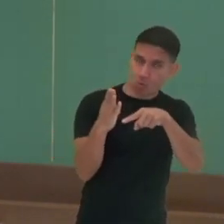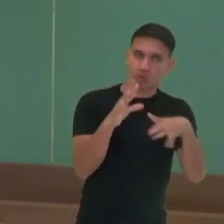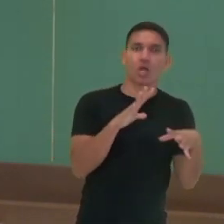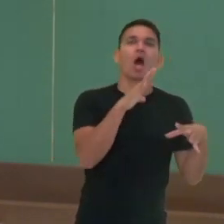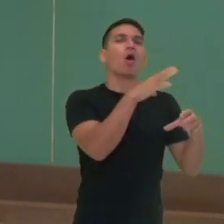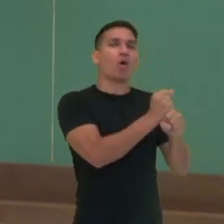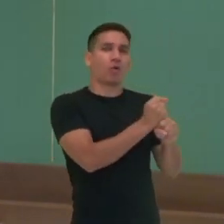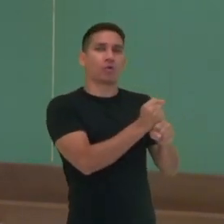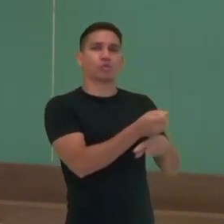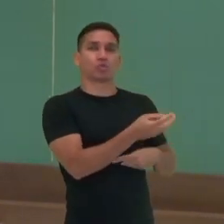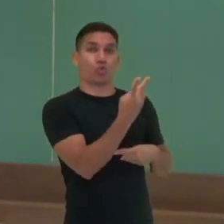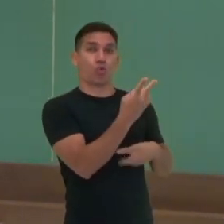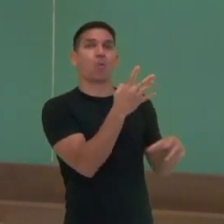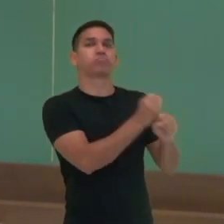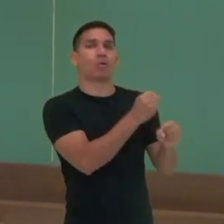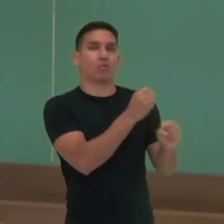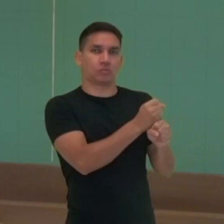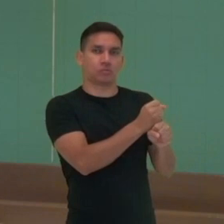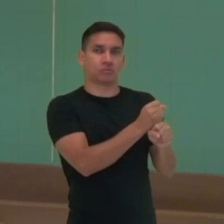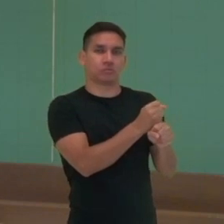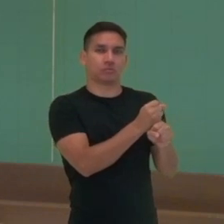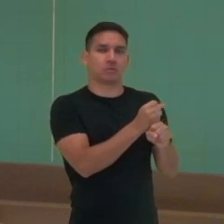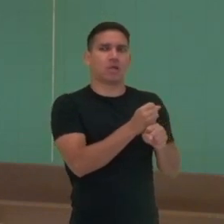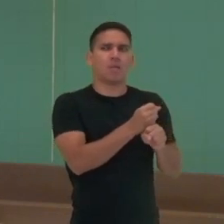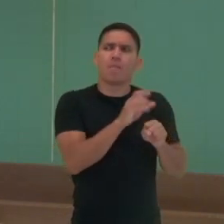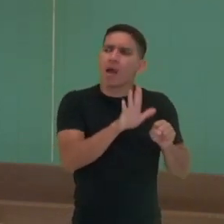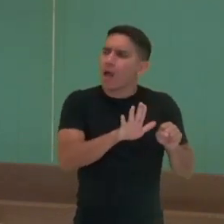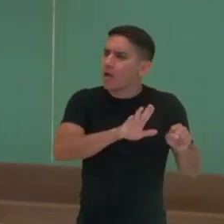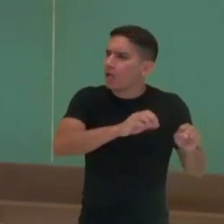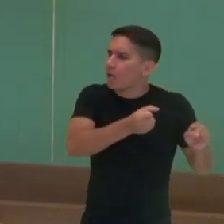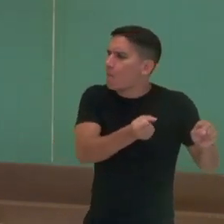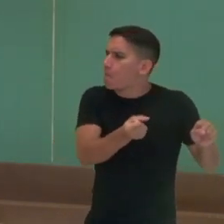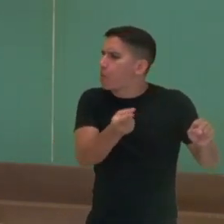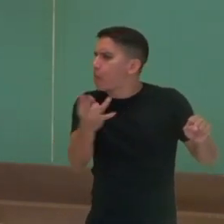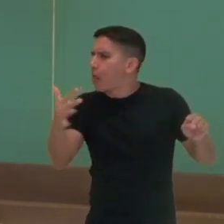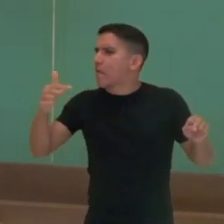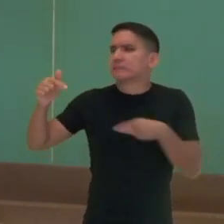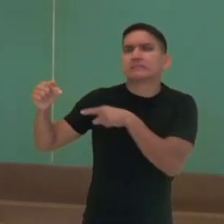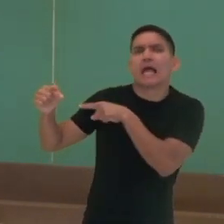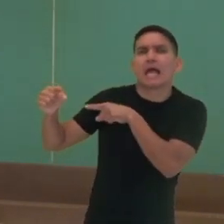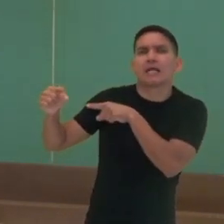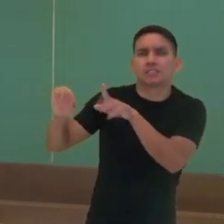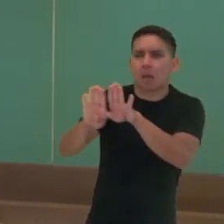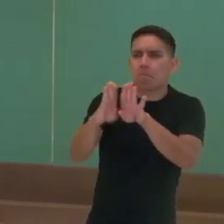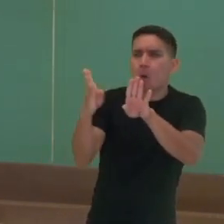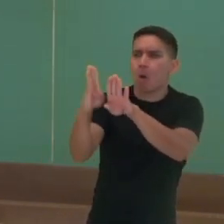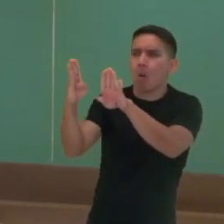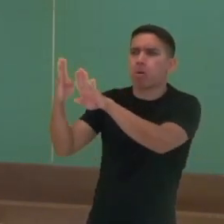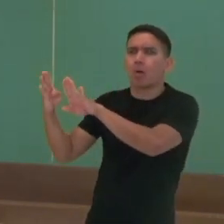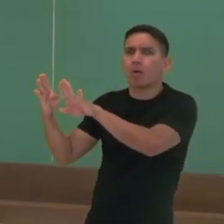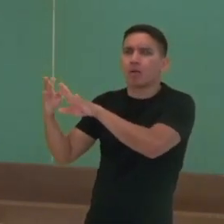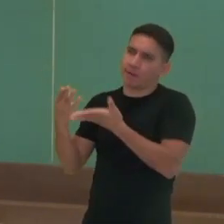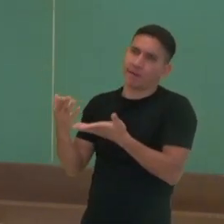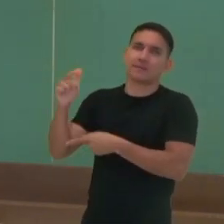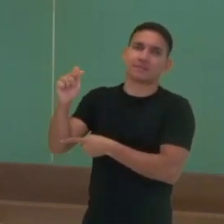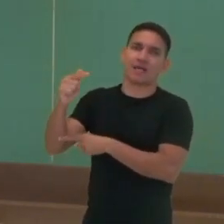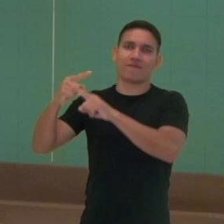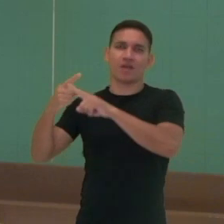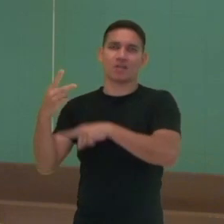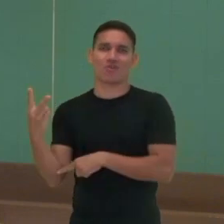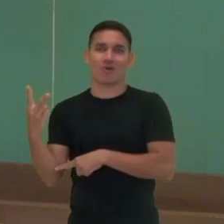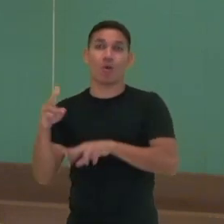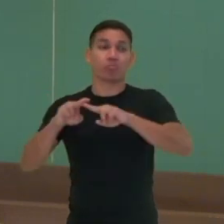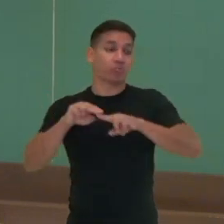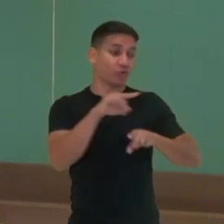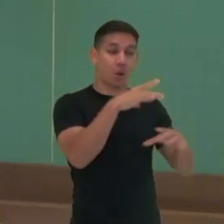porta aberta, ele vai ter 2 pontos. Como ele abriu 7 portas, 7 vezes 2, então